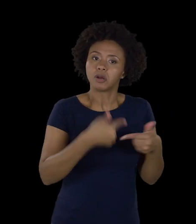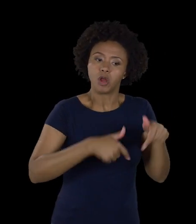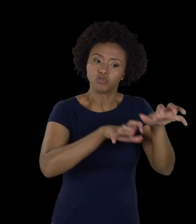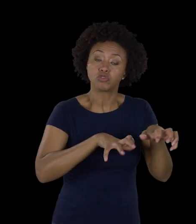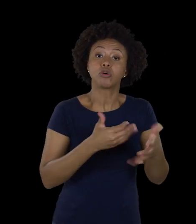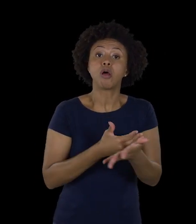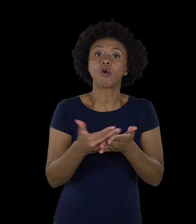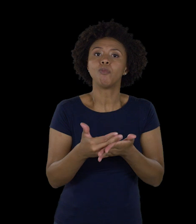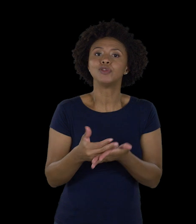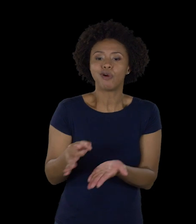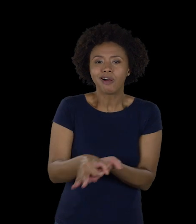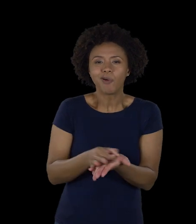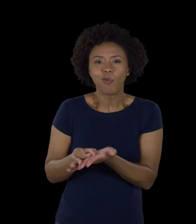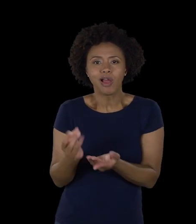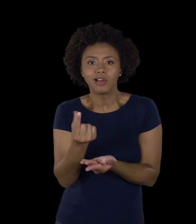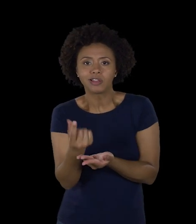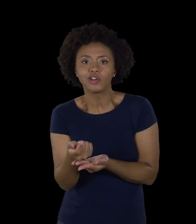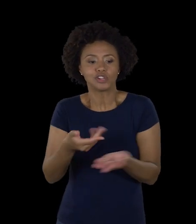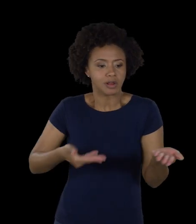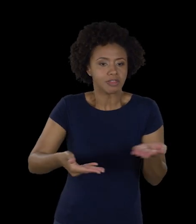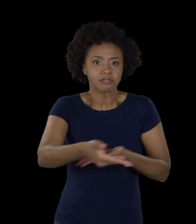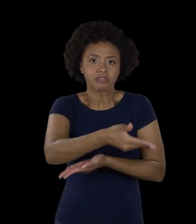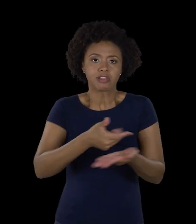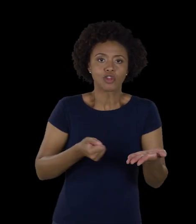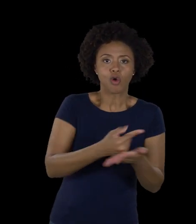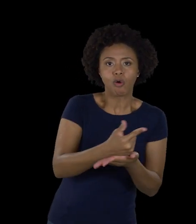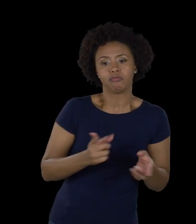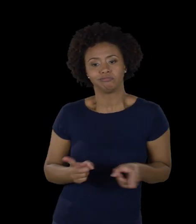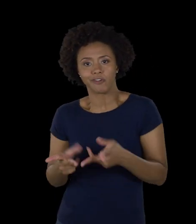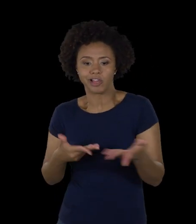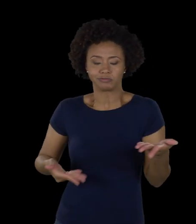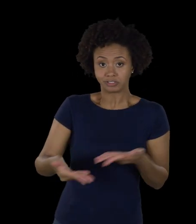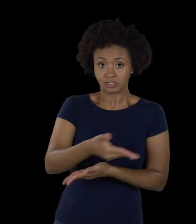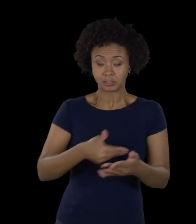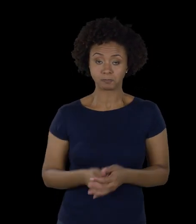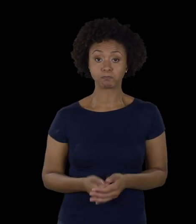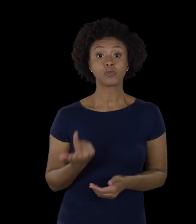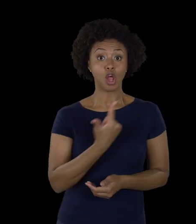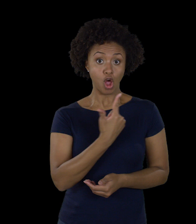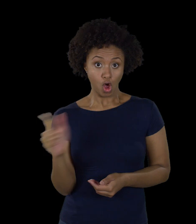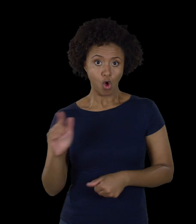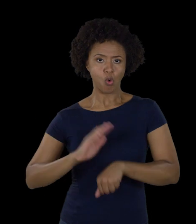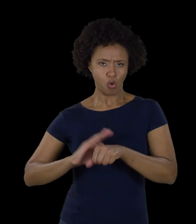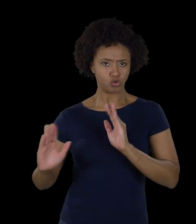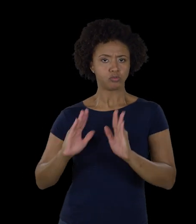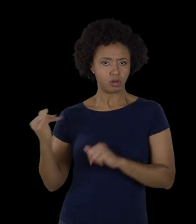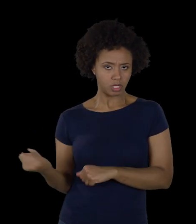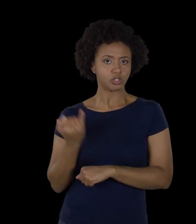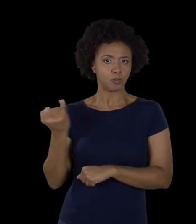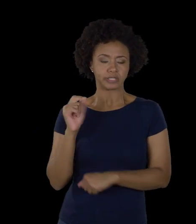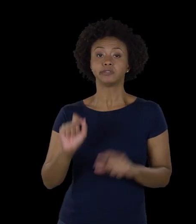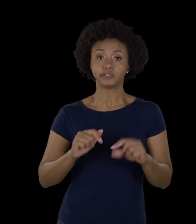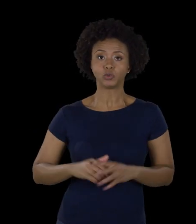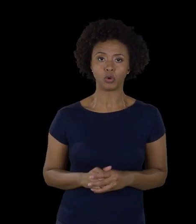cotidiano para fazer compra e troca. Outra classe que surge, importante também no contexto de dinamização